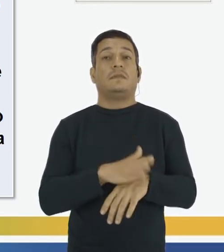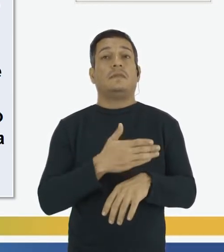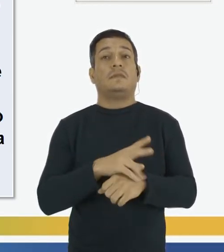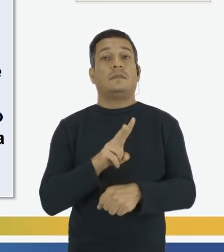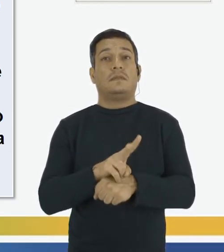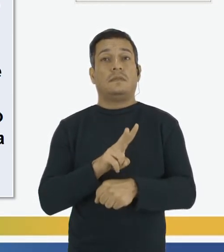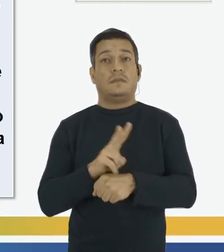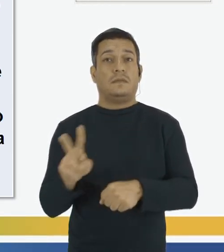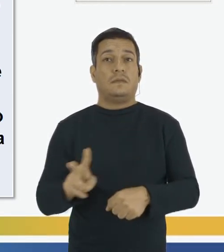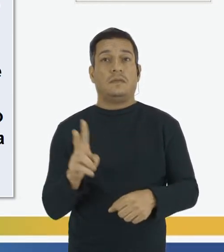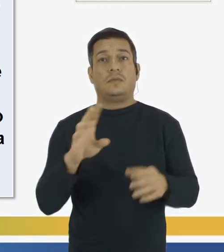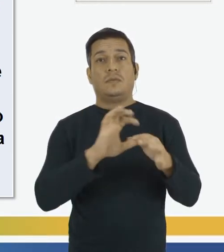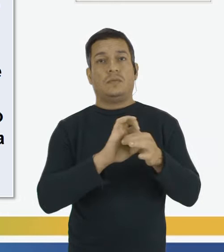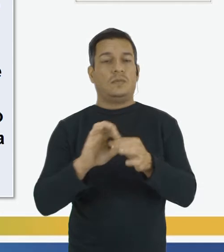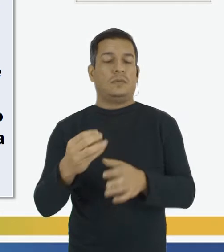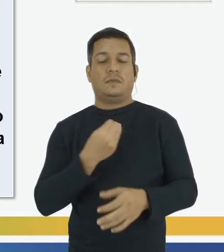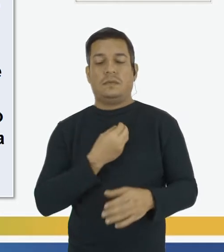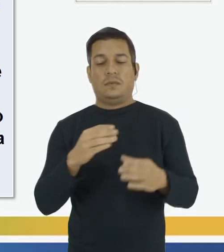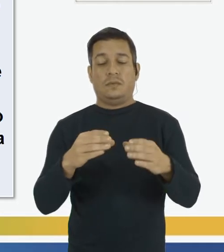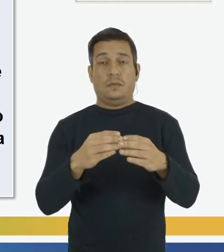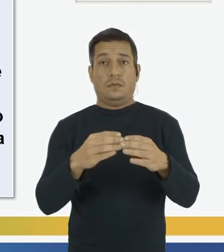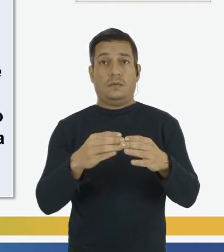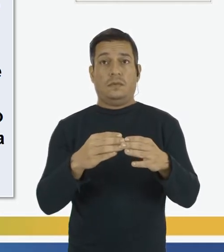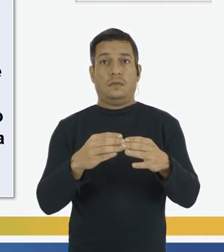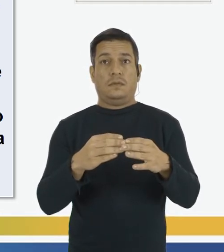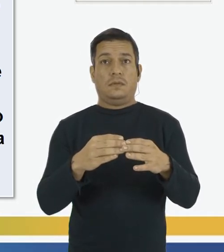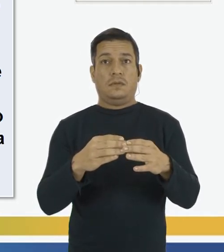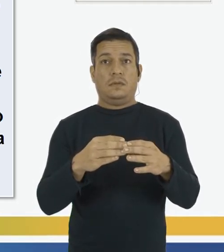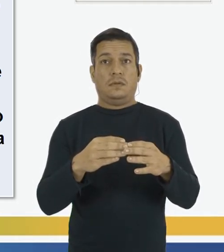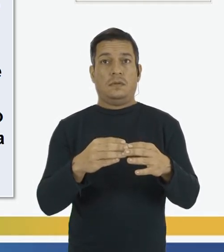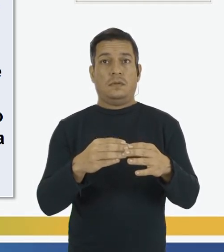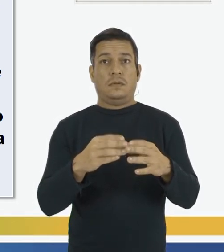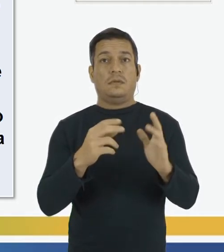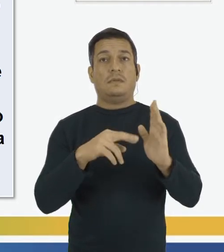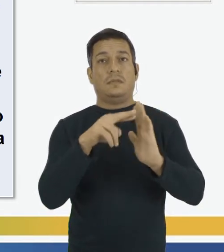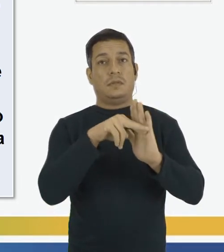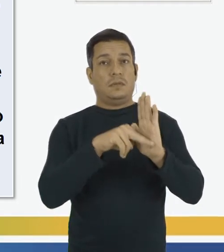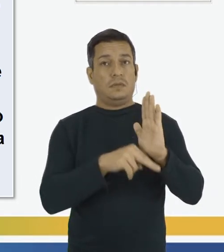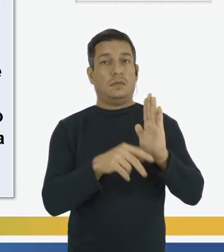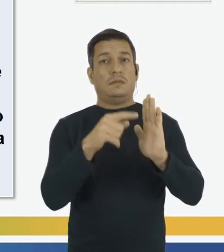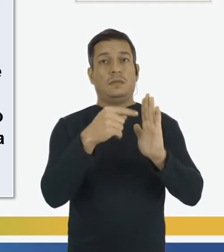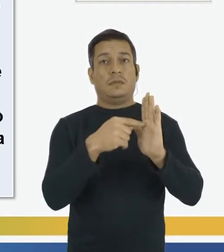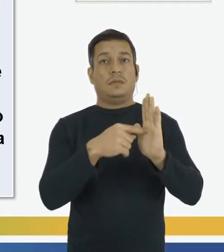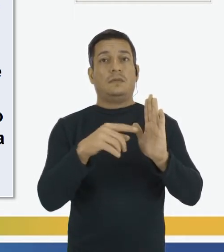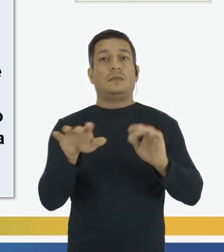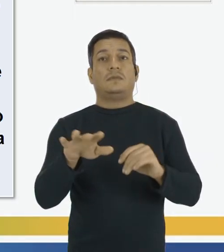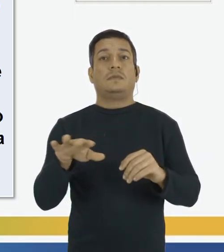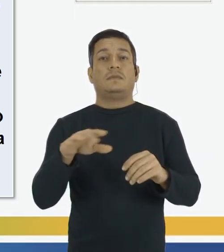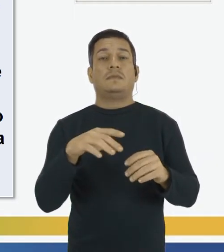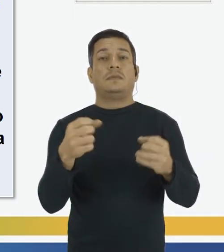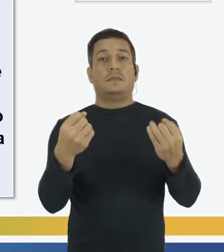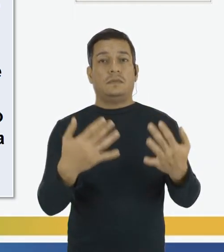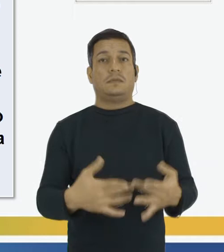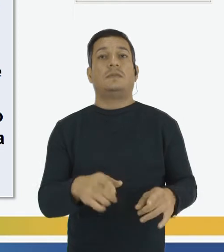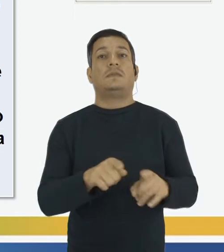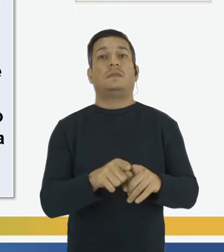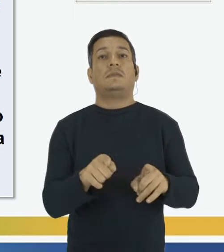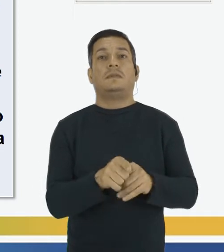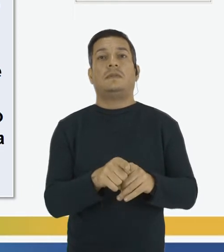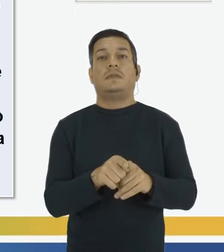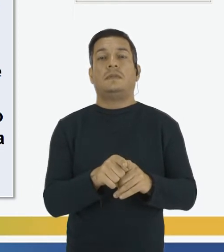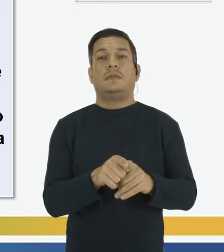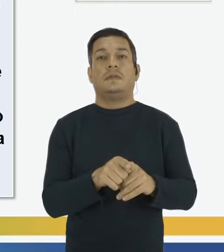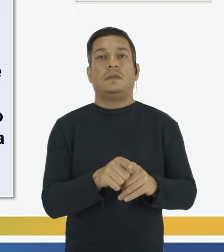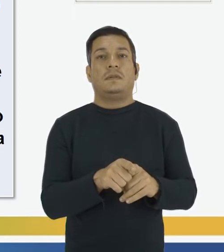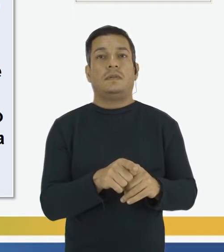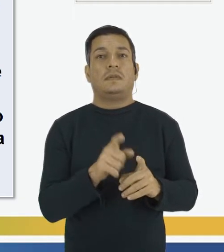preservação de valores no contexto da vida em comunidade, pelas normas socialmente definidas e